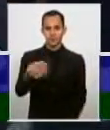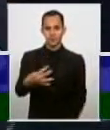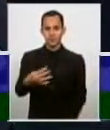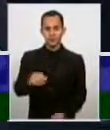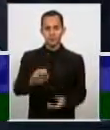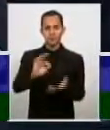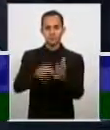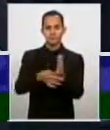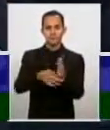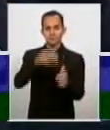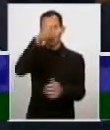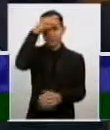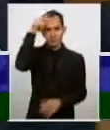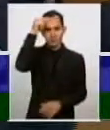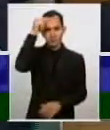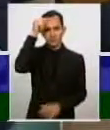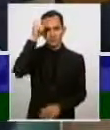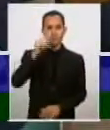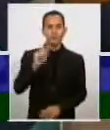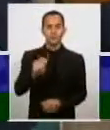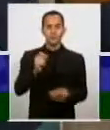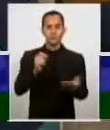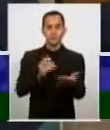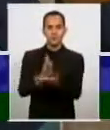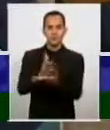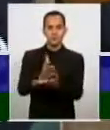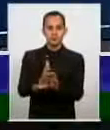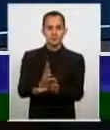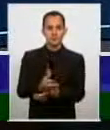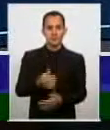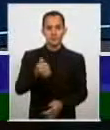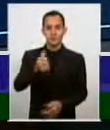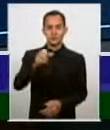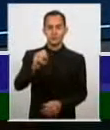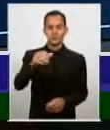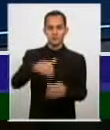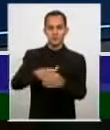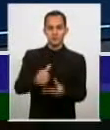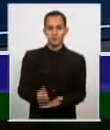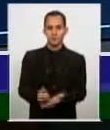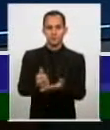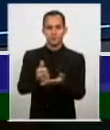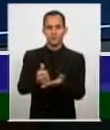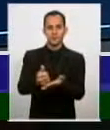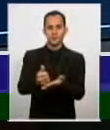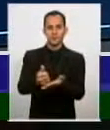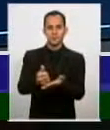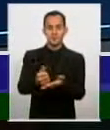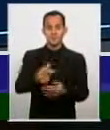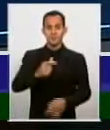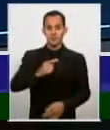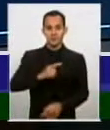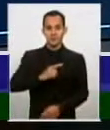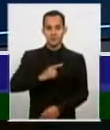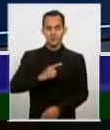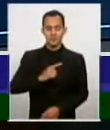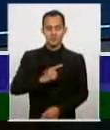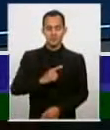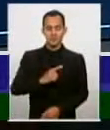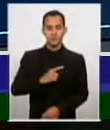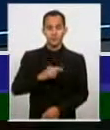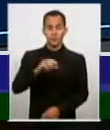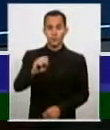de autoria do prefeito municipal, foi aprovado por 18 votos favoráveis. Tivemos